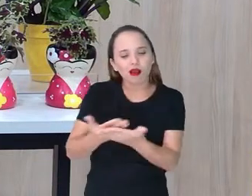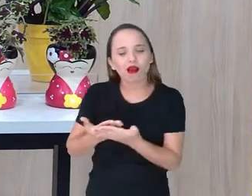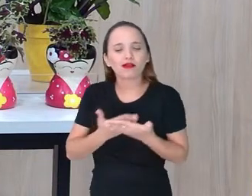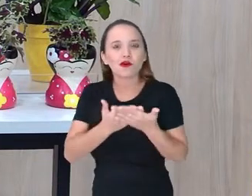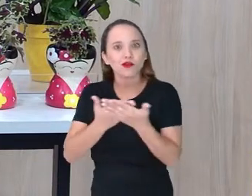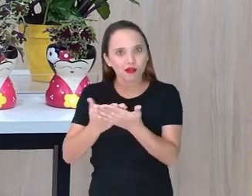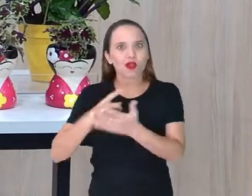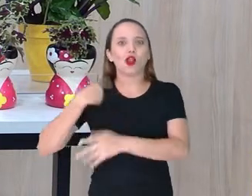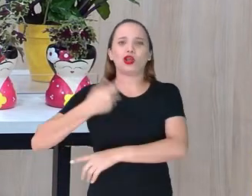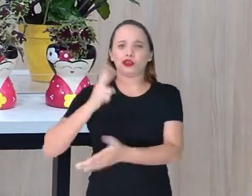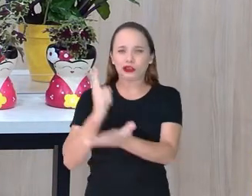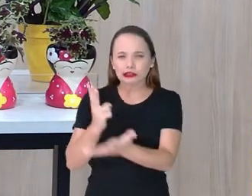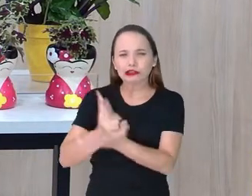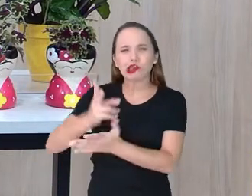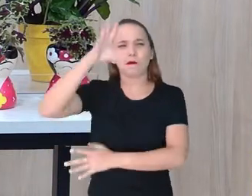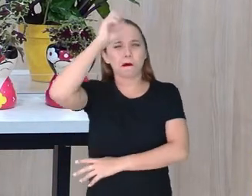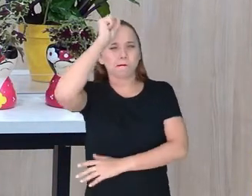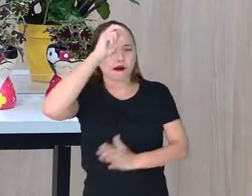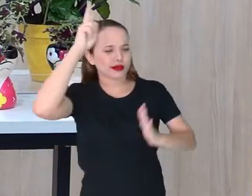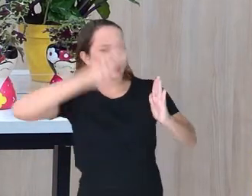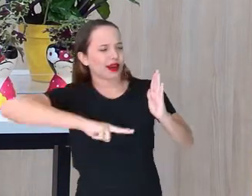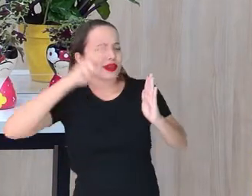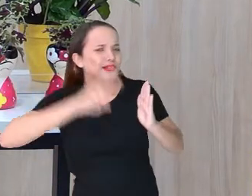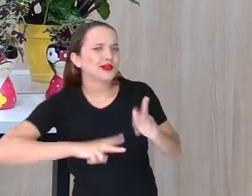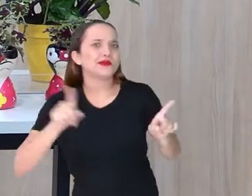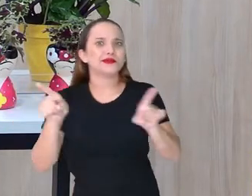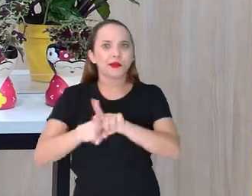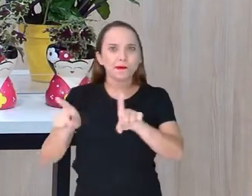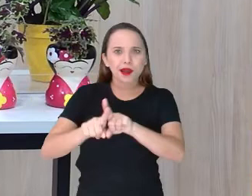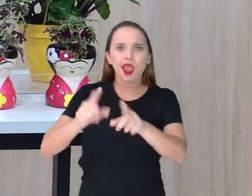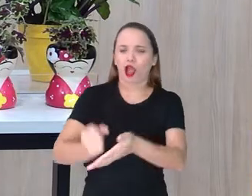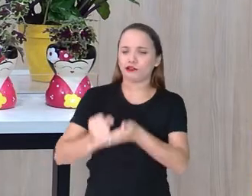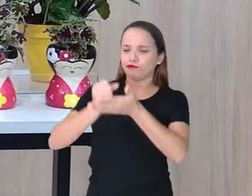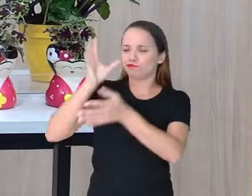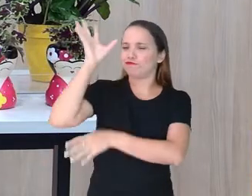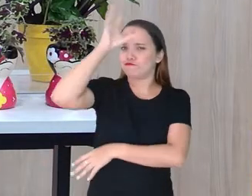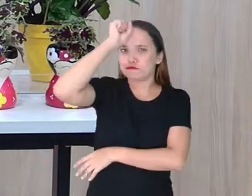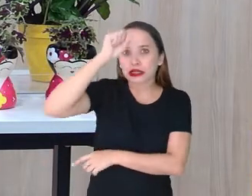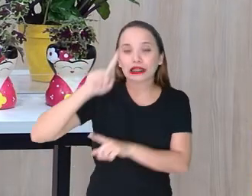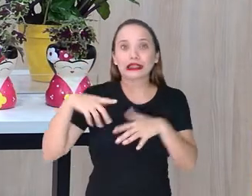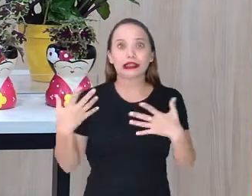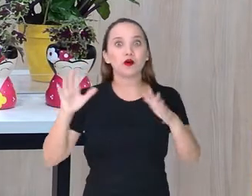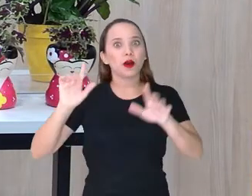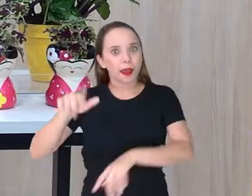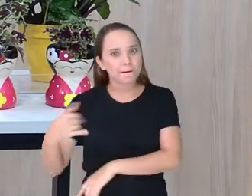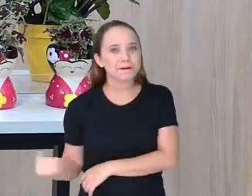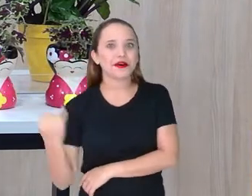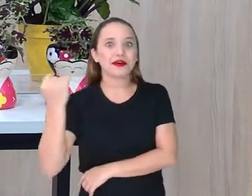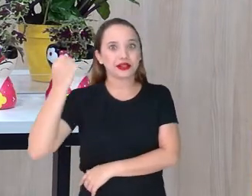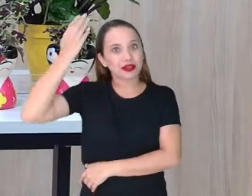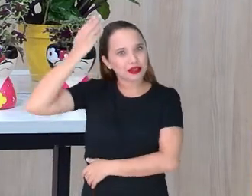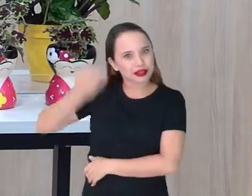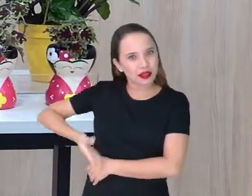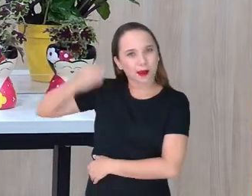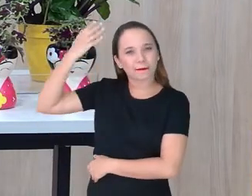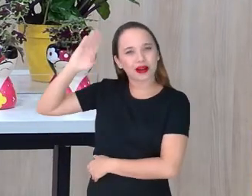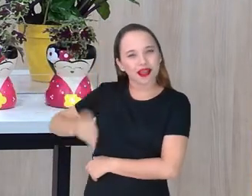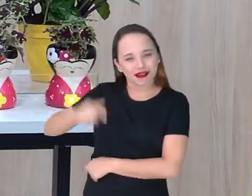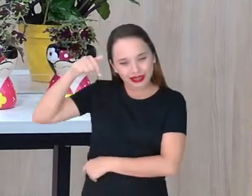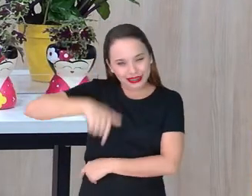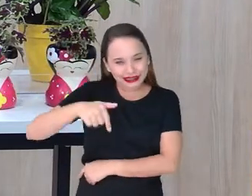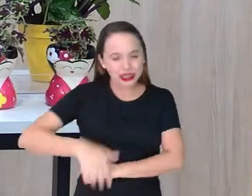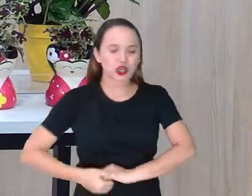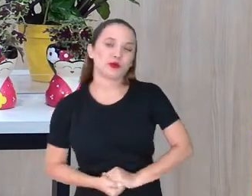nós aprendemos a cada dia, cada leitura que fazemos. Então, é muito importante. Então, estamos aqui com Brielle. Nossas